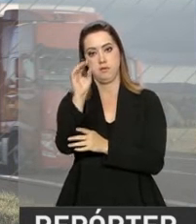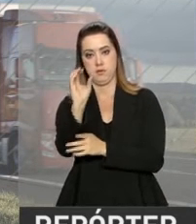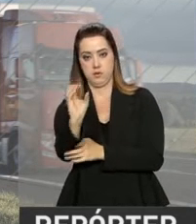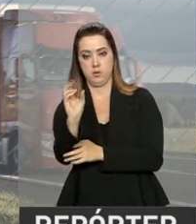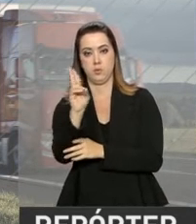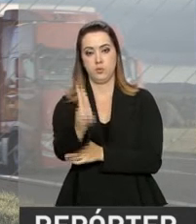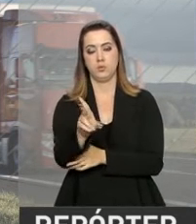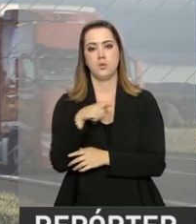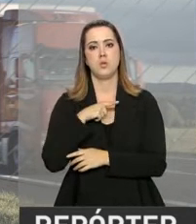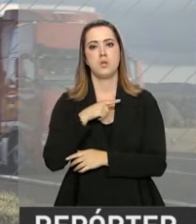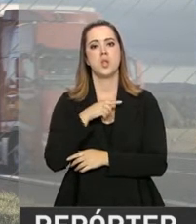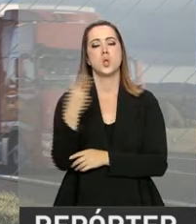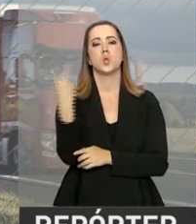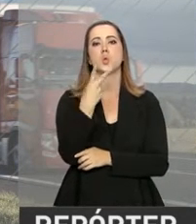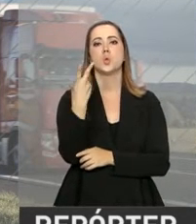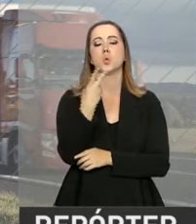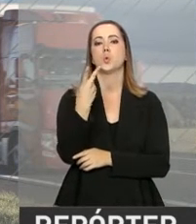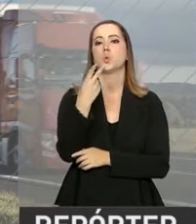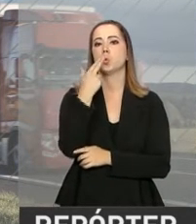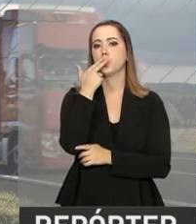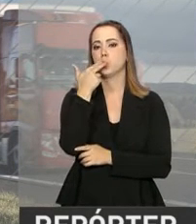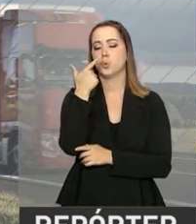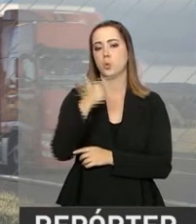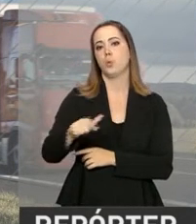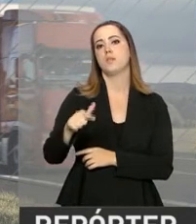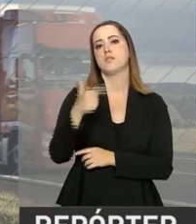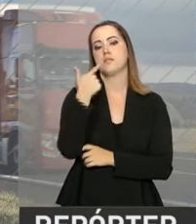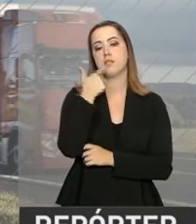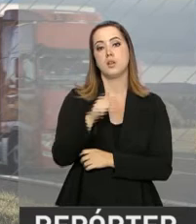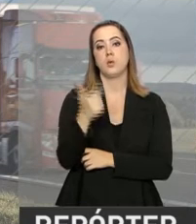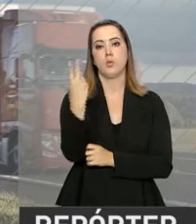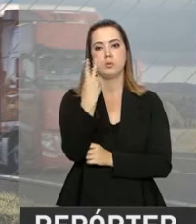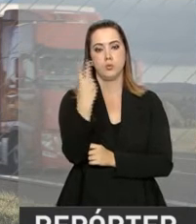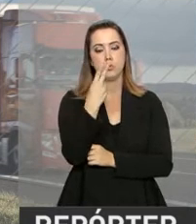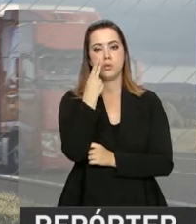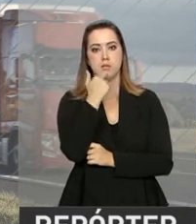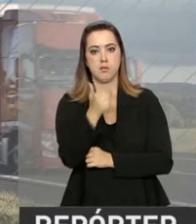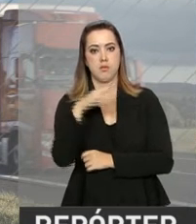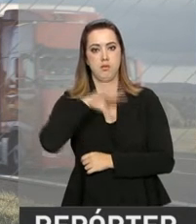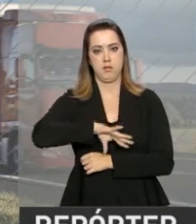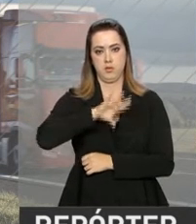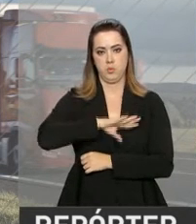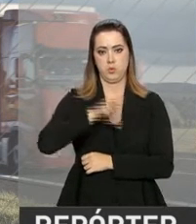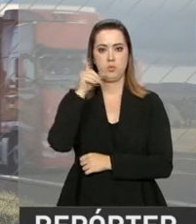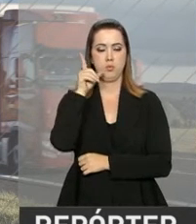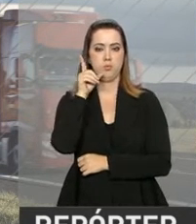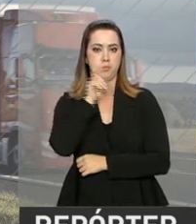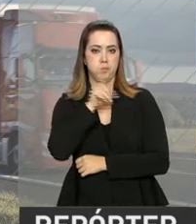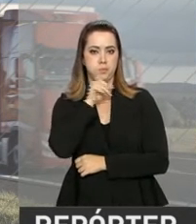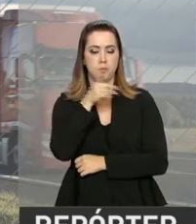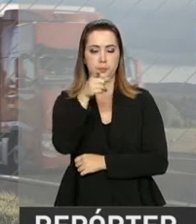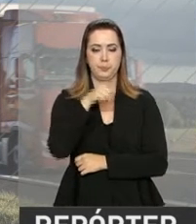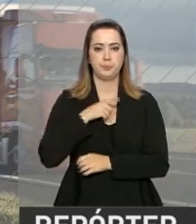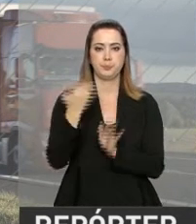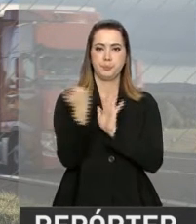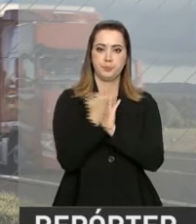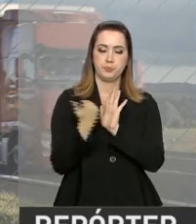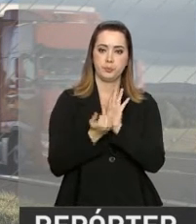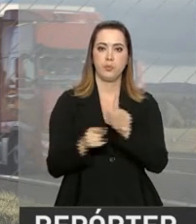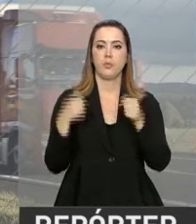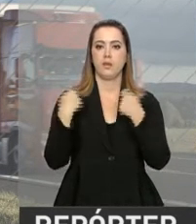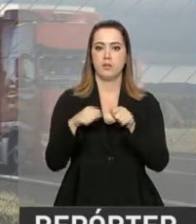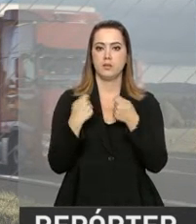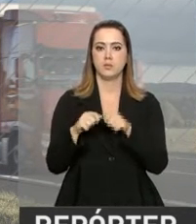publicados em português e inglês para facilitar a participação de investidores estrangeiros e os projetos também devem ter